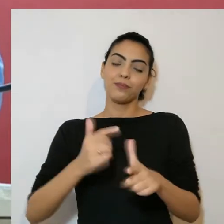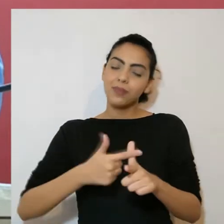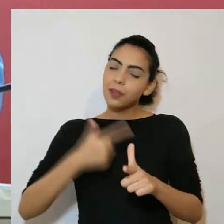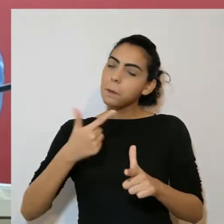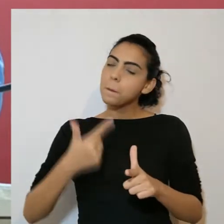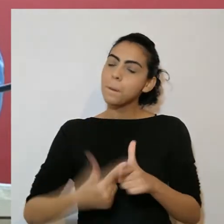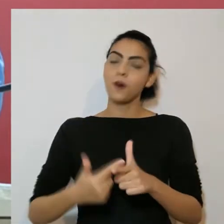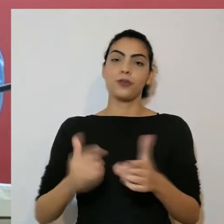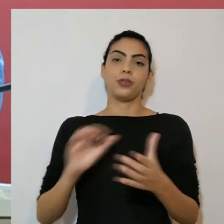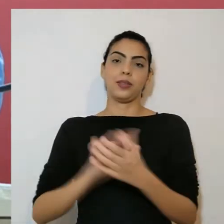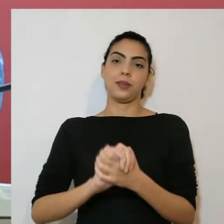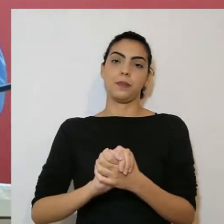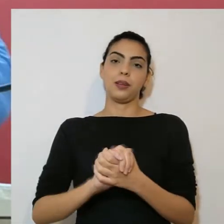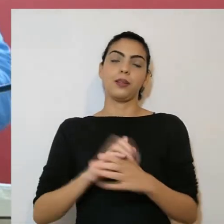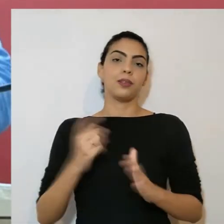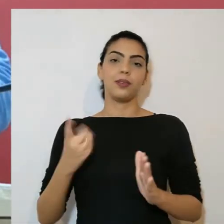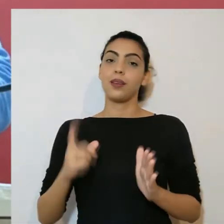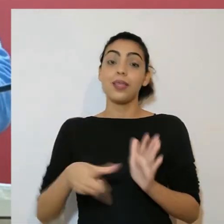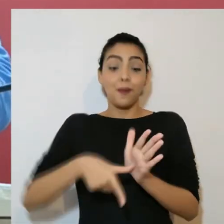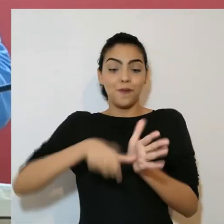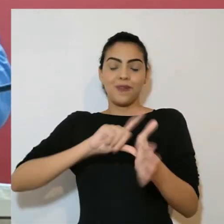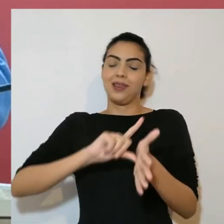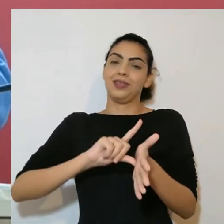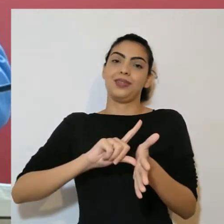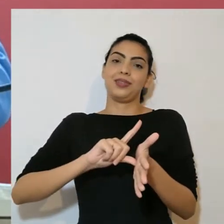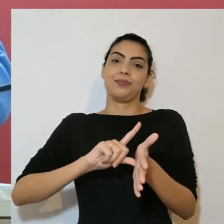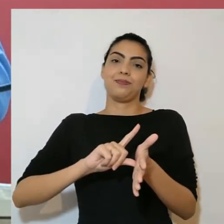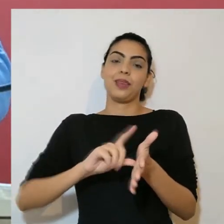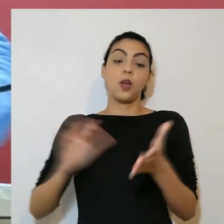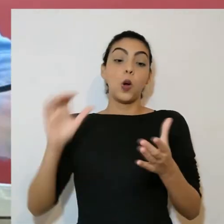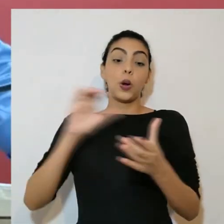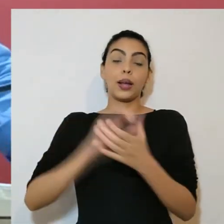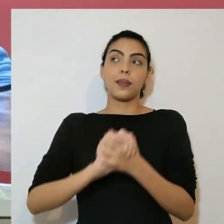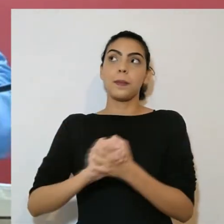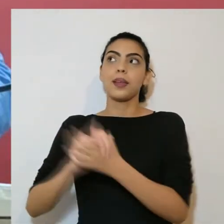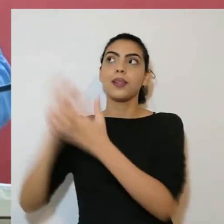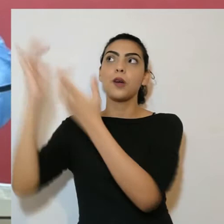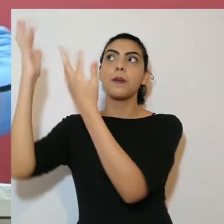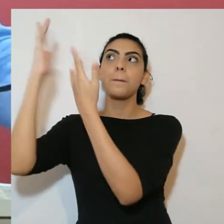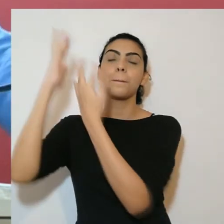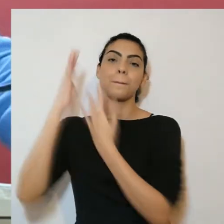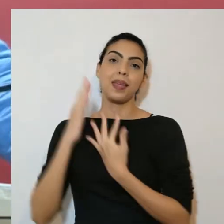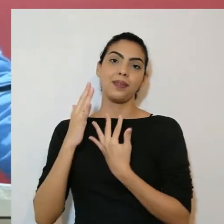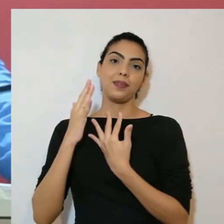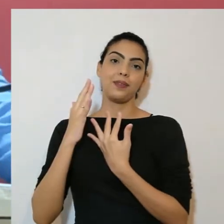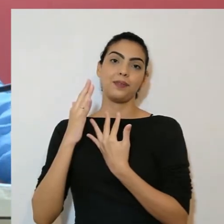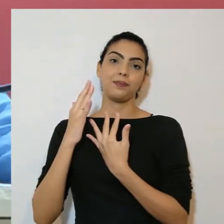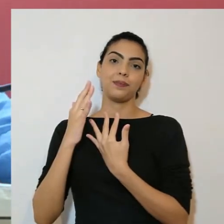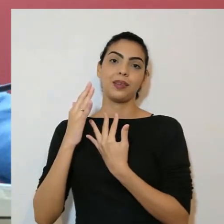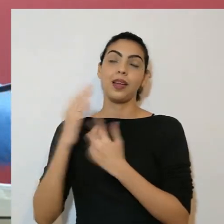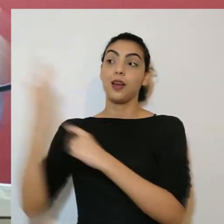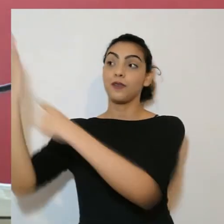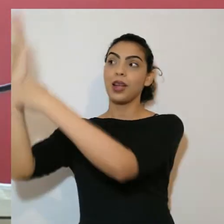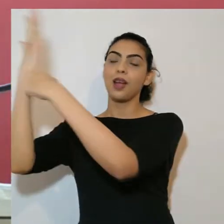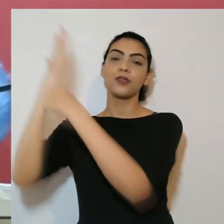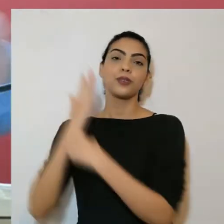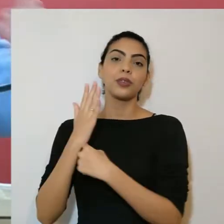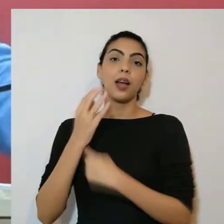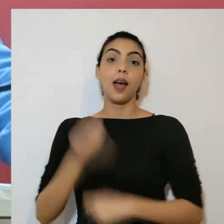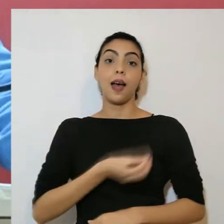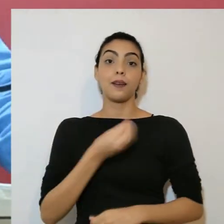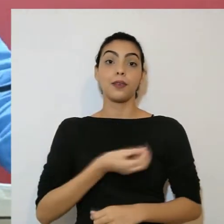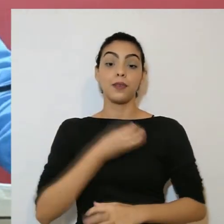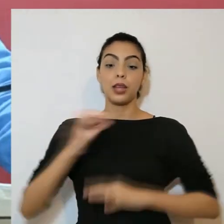no casamento e não antes. O casamento é uma bênção de Deus, é algo que vai nos ajudar